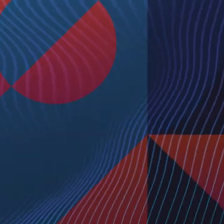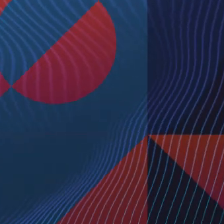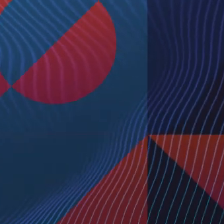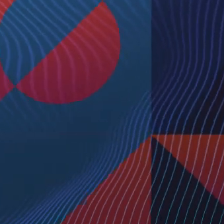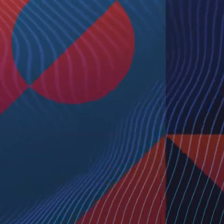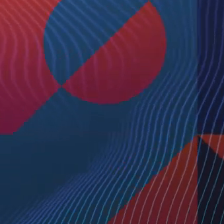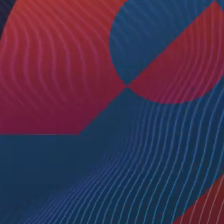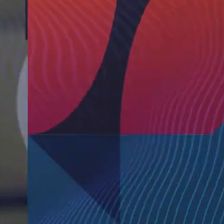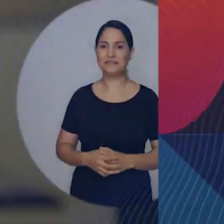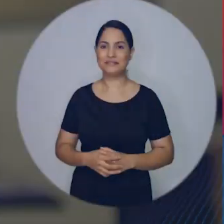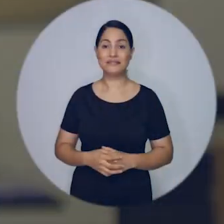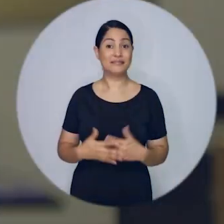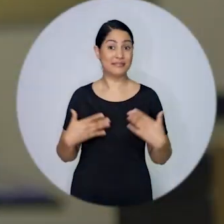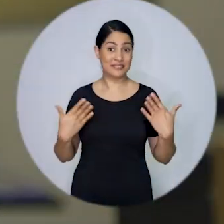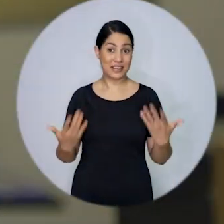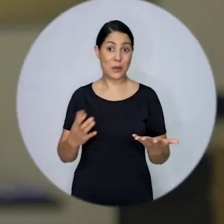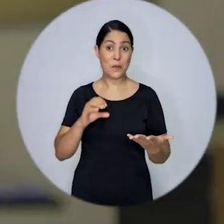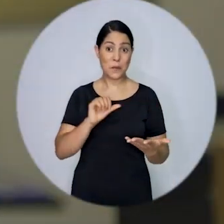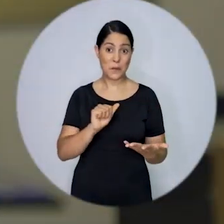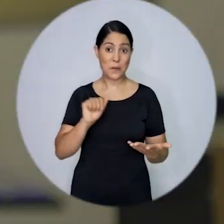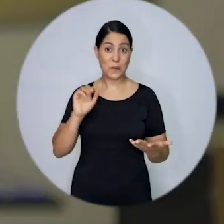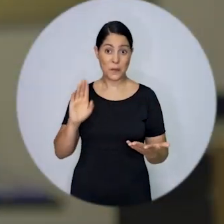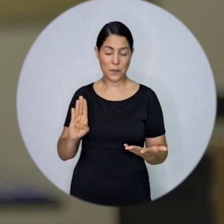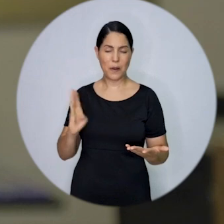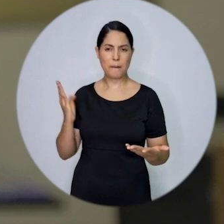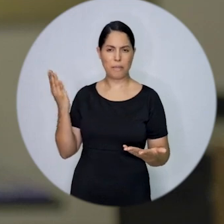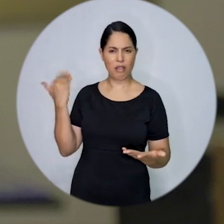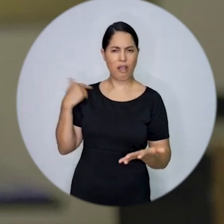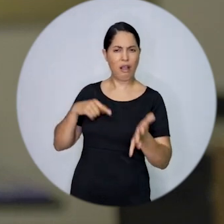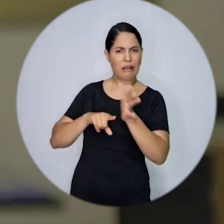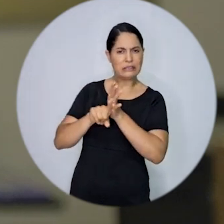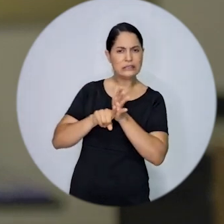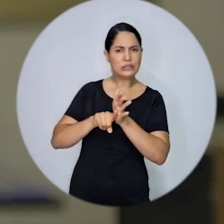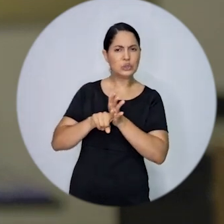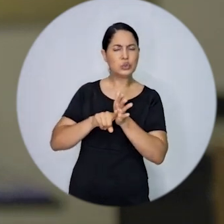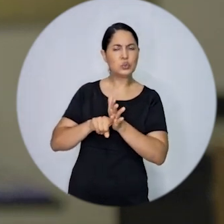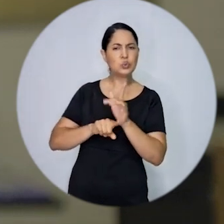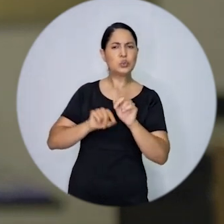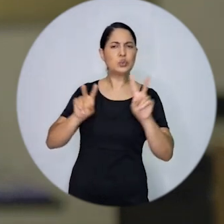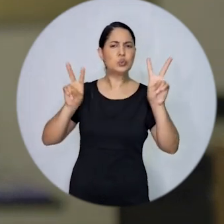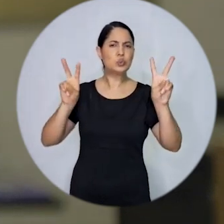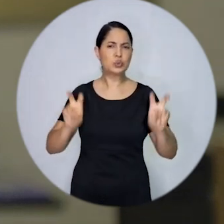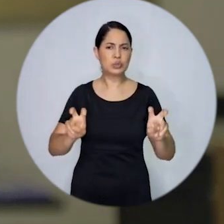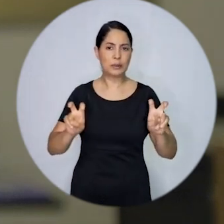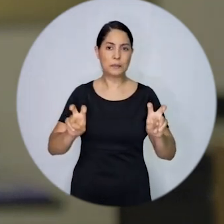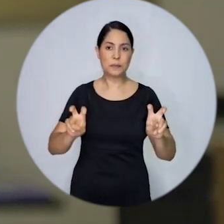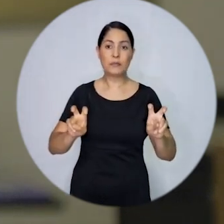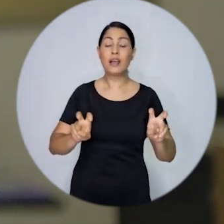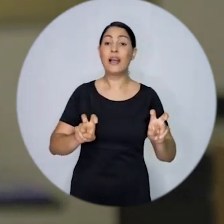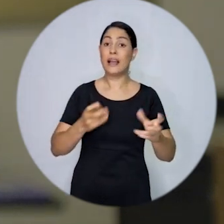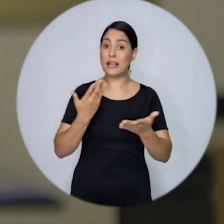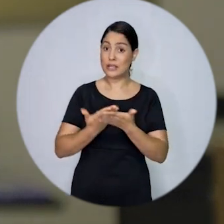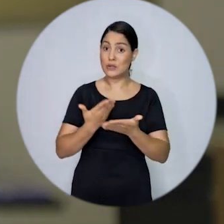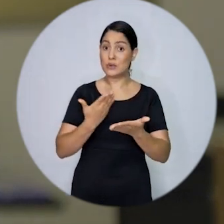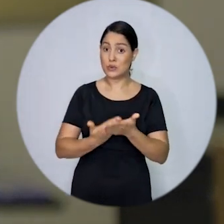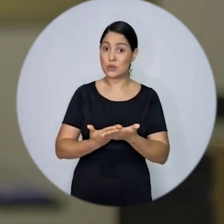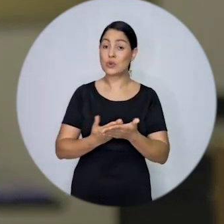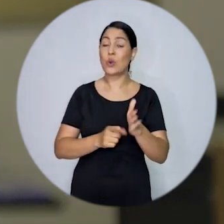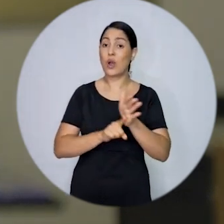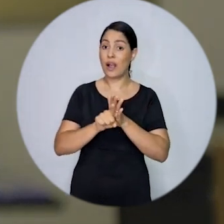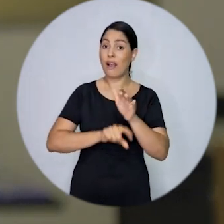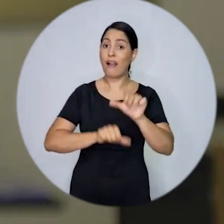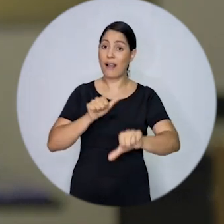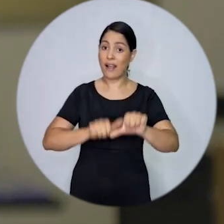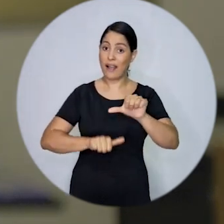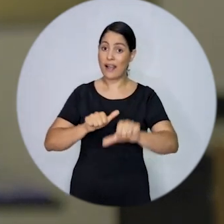aspectos. A OAB Nacional antecipou parte dos resultados do estudo demográfico da advocacia brasileira, primeiro